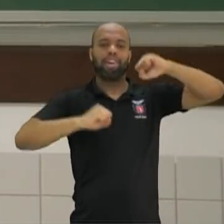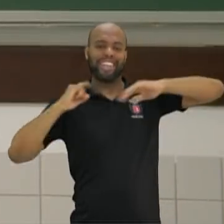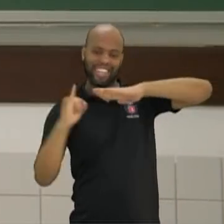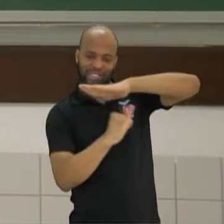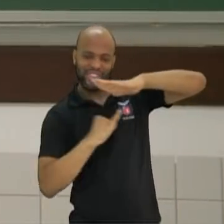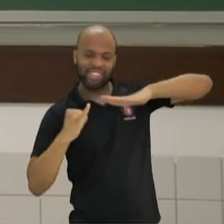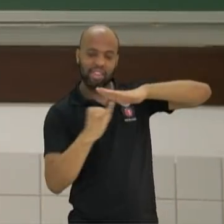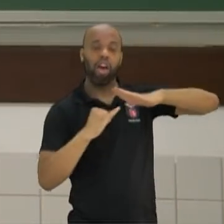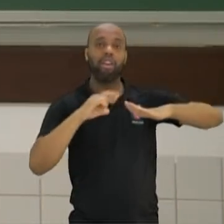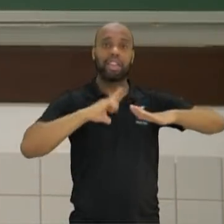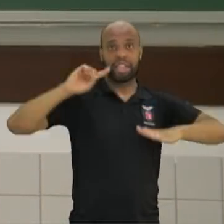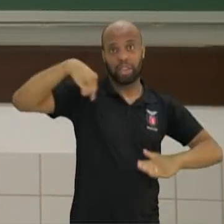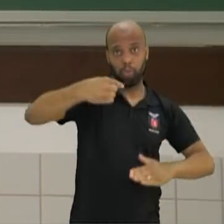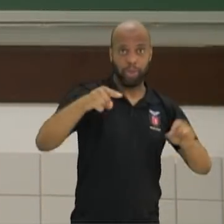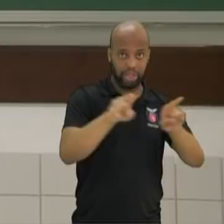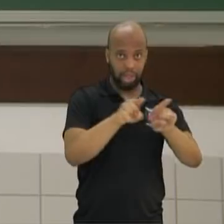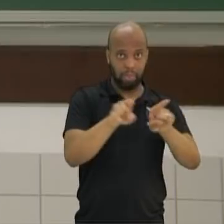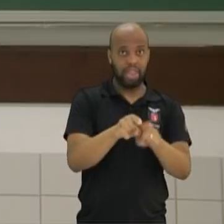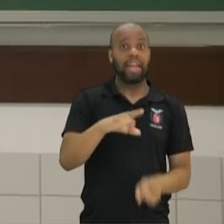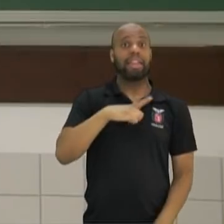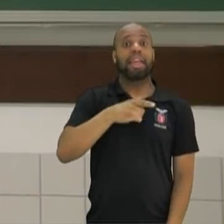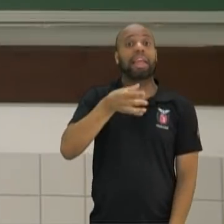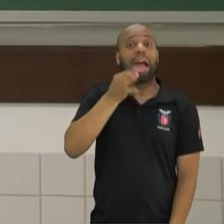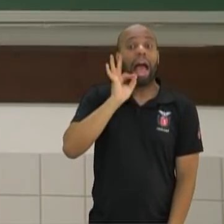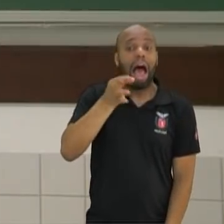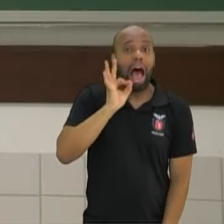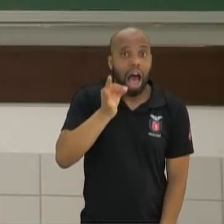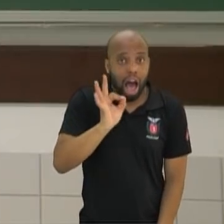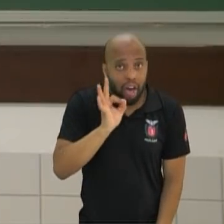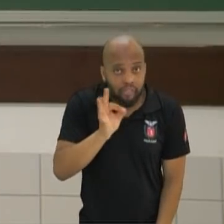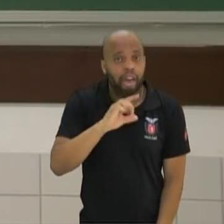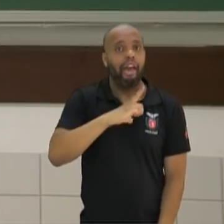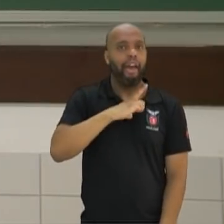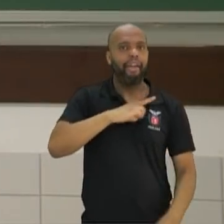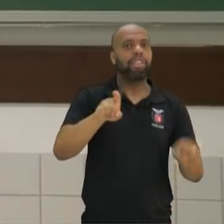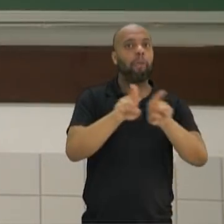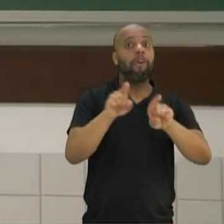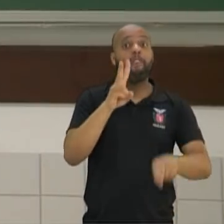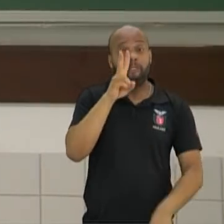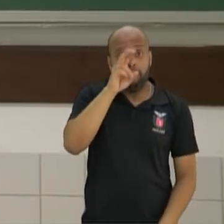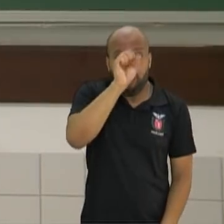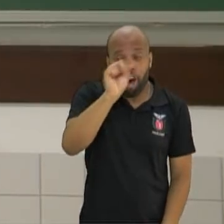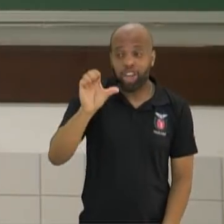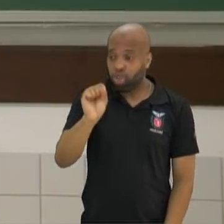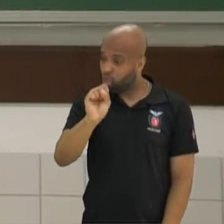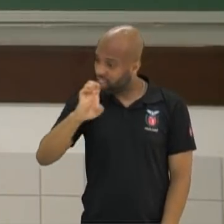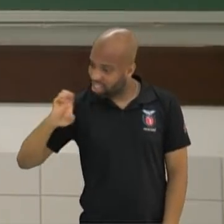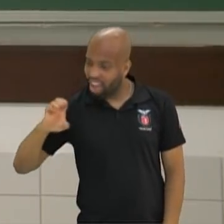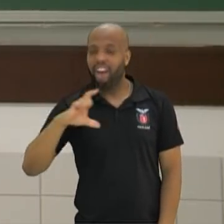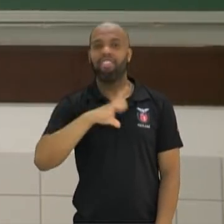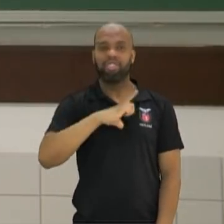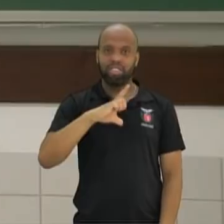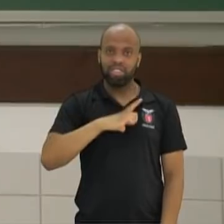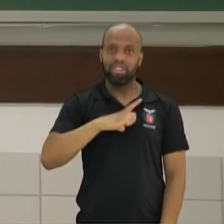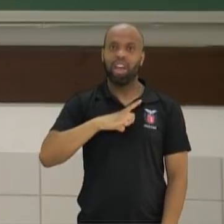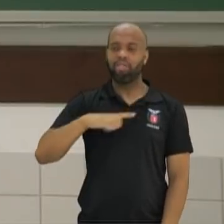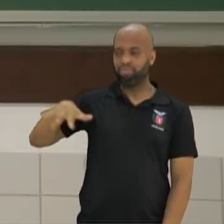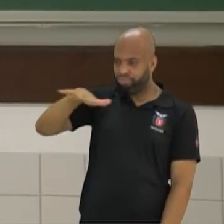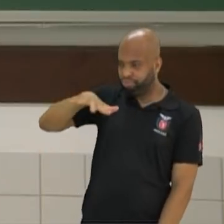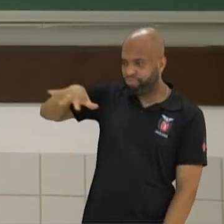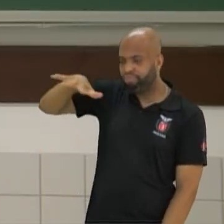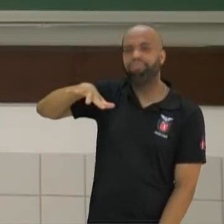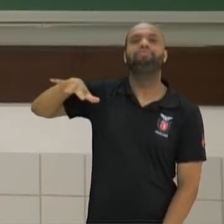se assentar na sequência. O café, logicamente, vem com uma grande força nesse sentido de ocupação